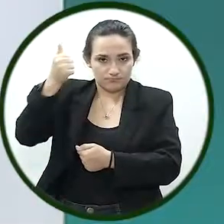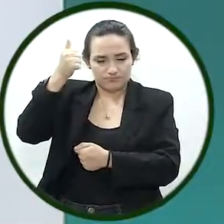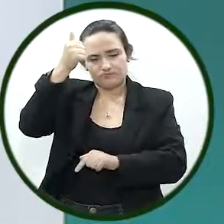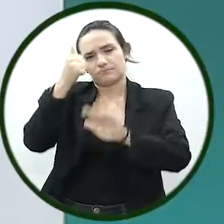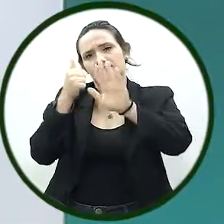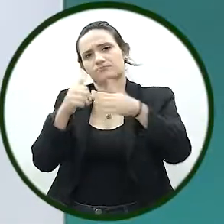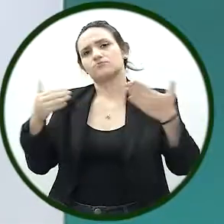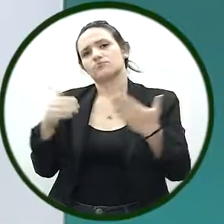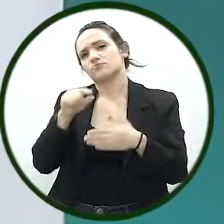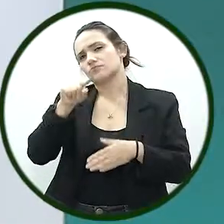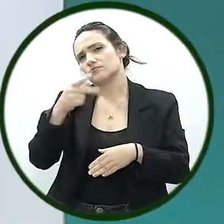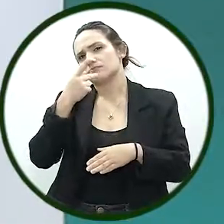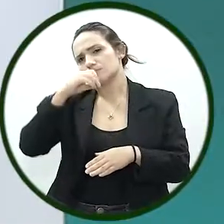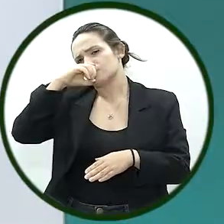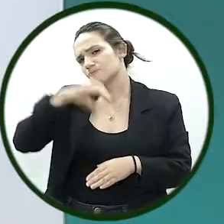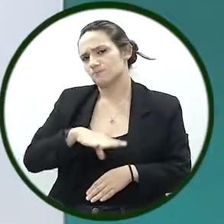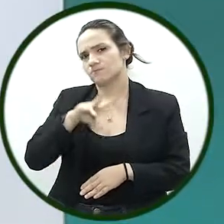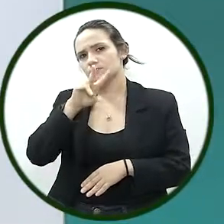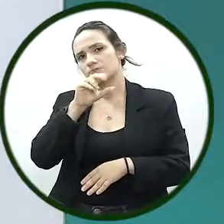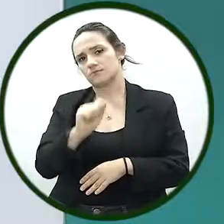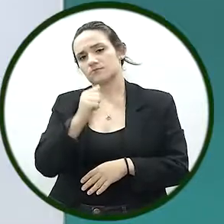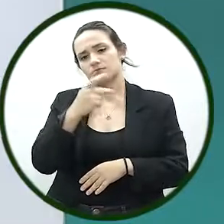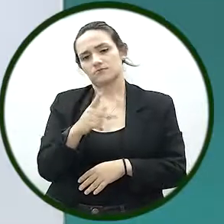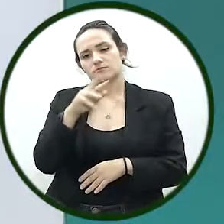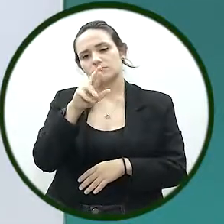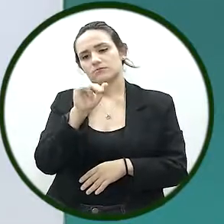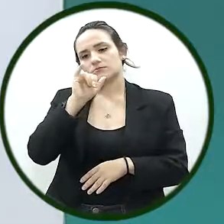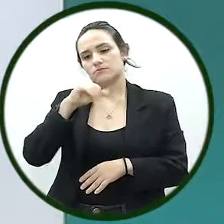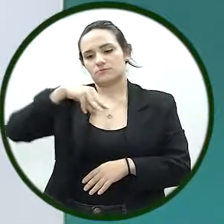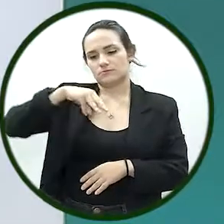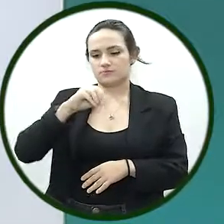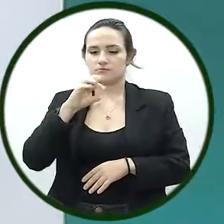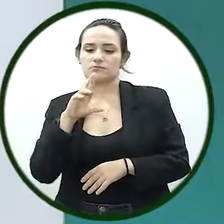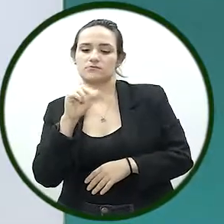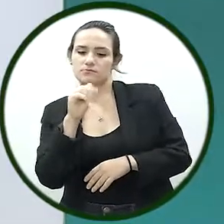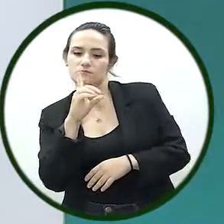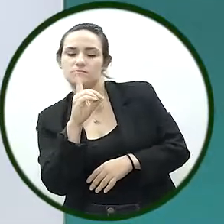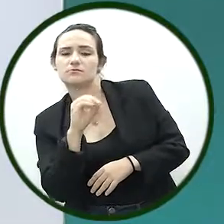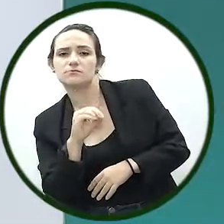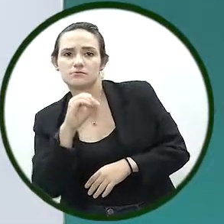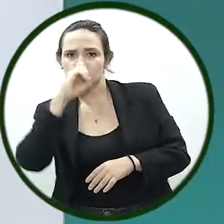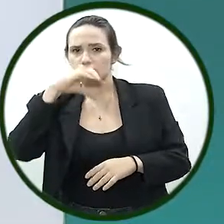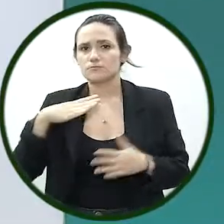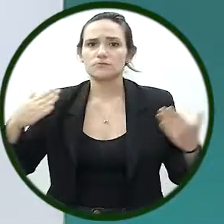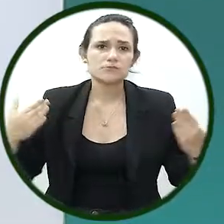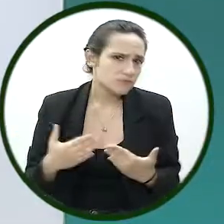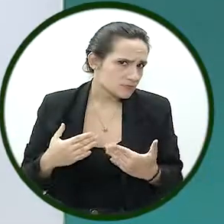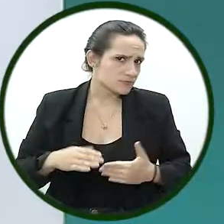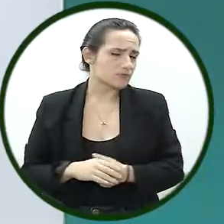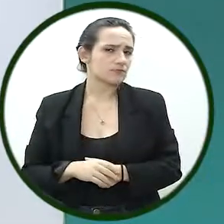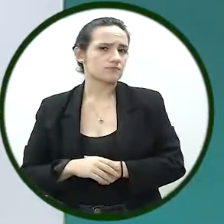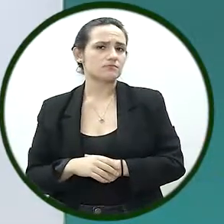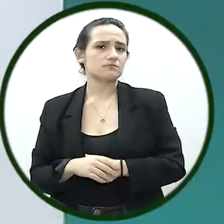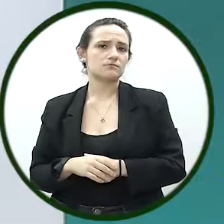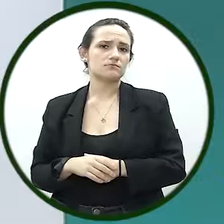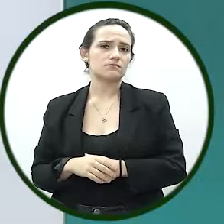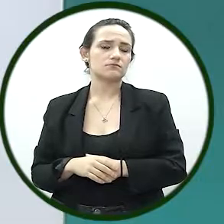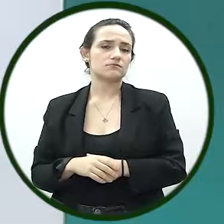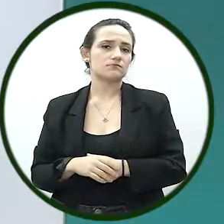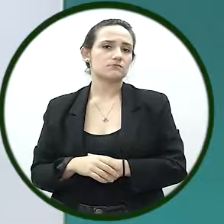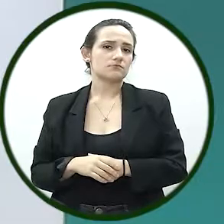conceito de violência aprimorado que a gente tem hoje no nosso tempo presente, na nossa contemporaneidade, né? Quais